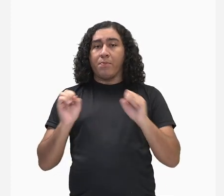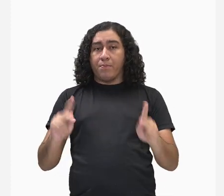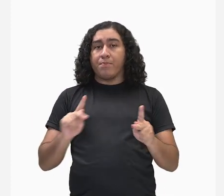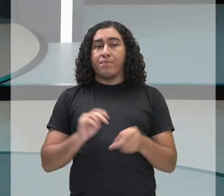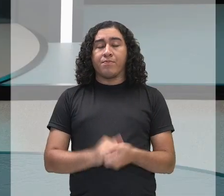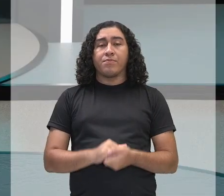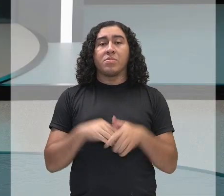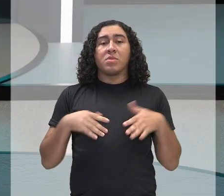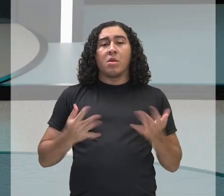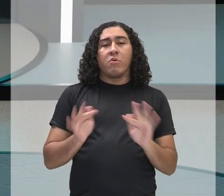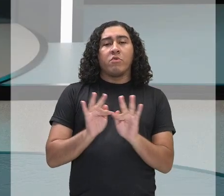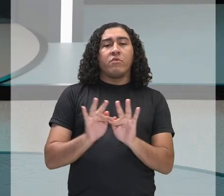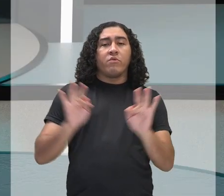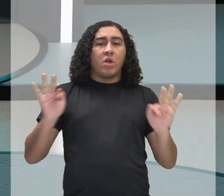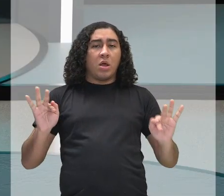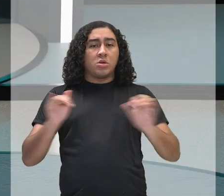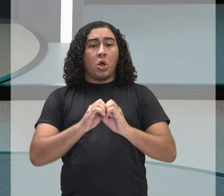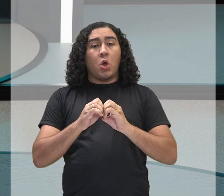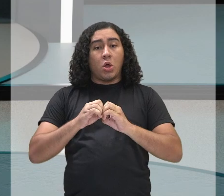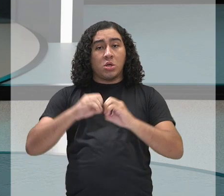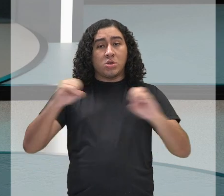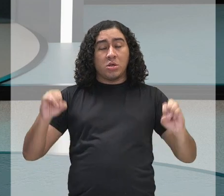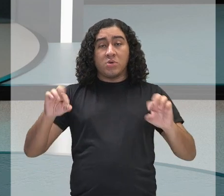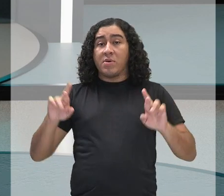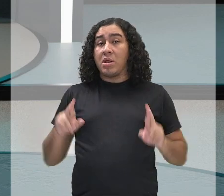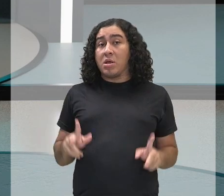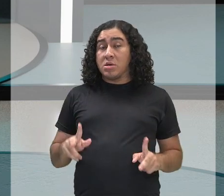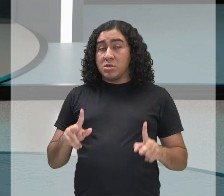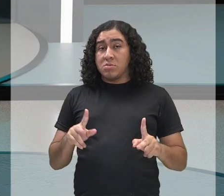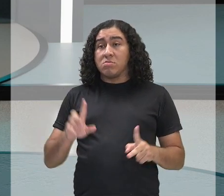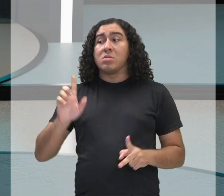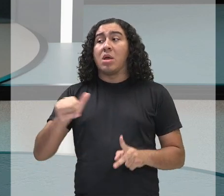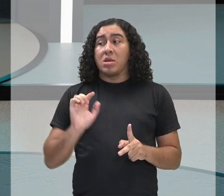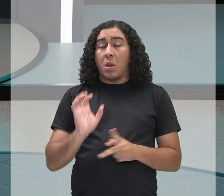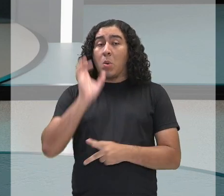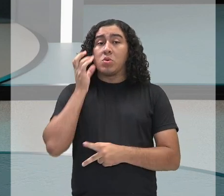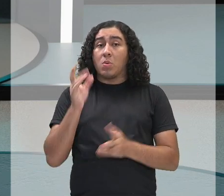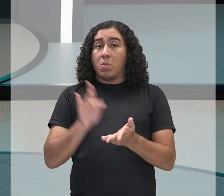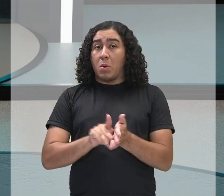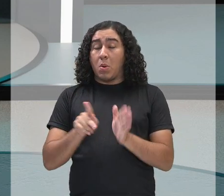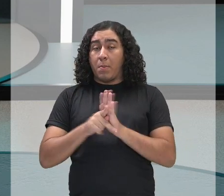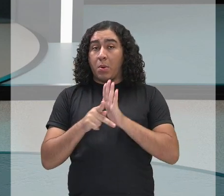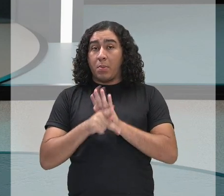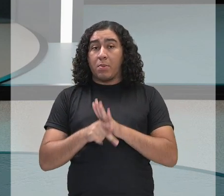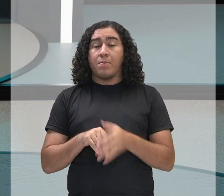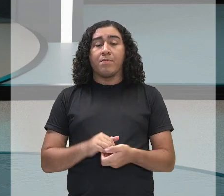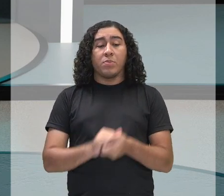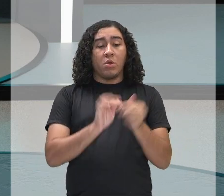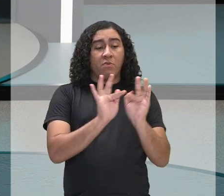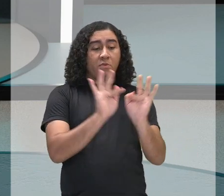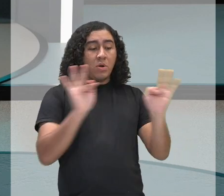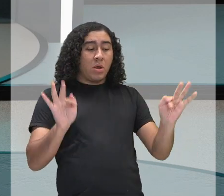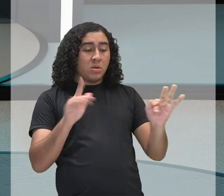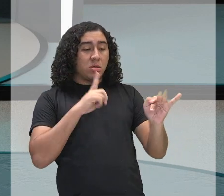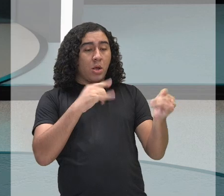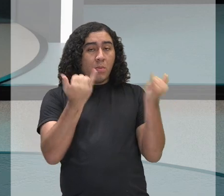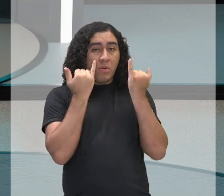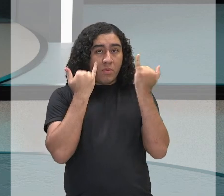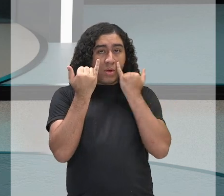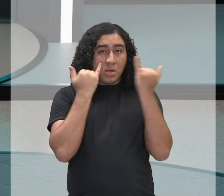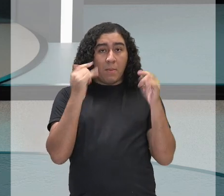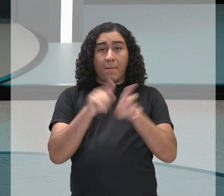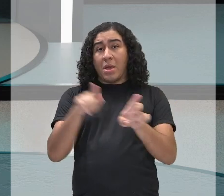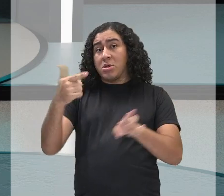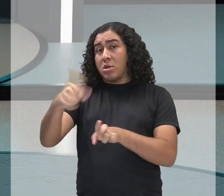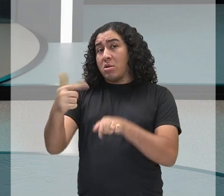Então, frase e oração se difere justamente nessa situação. Frase passa uma informação, mas ele não